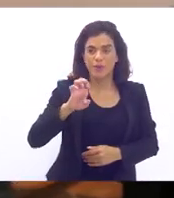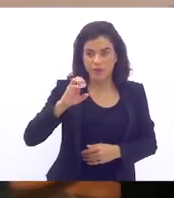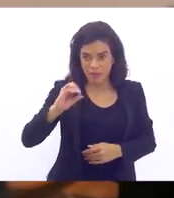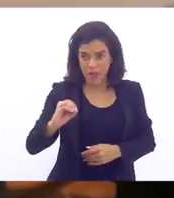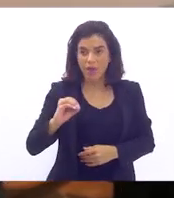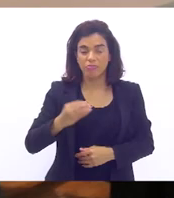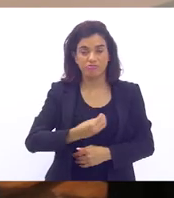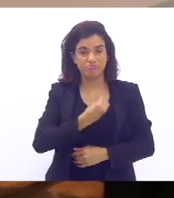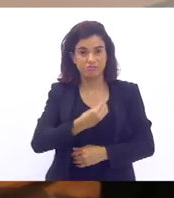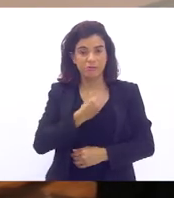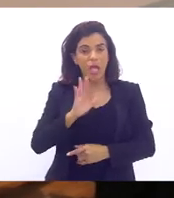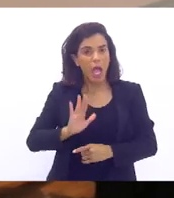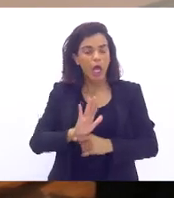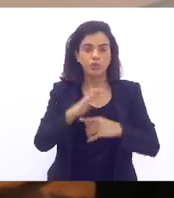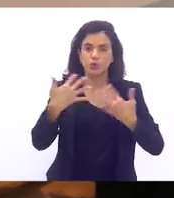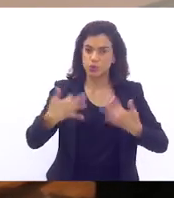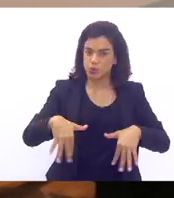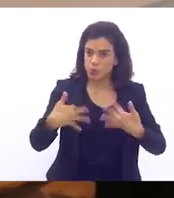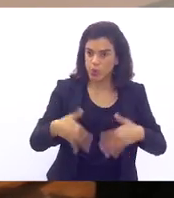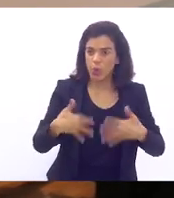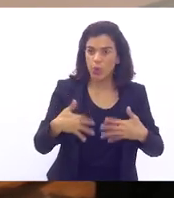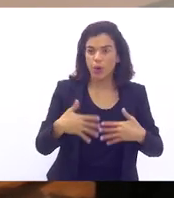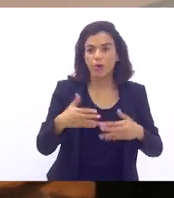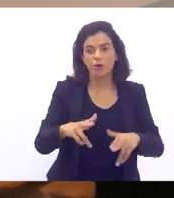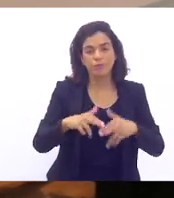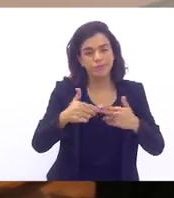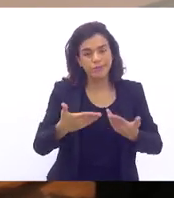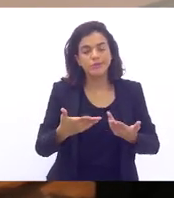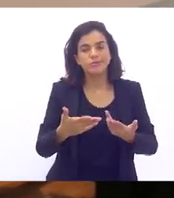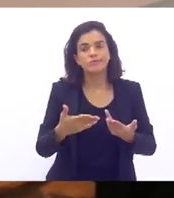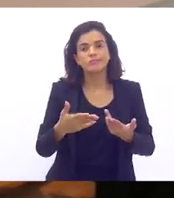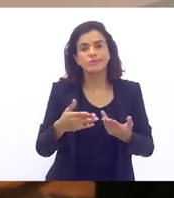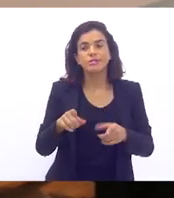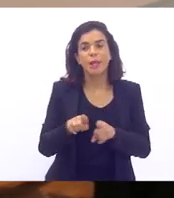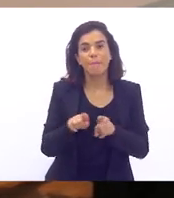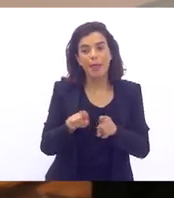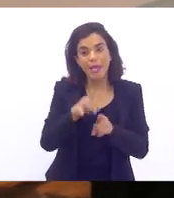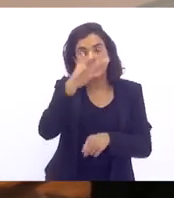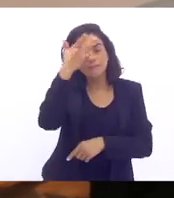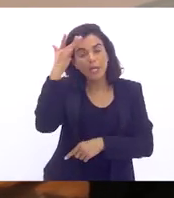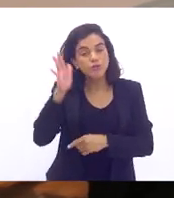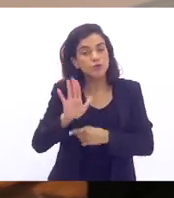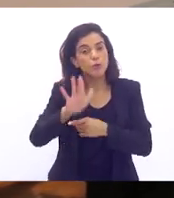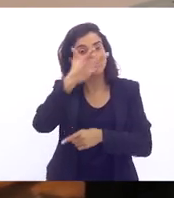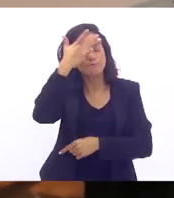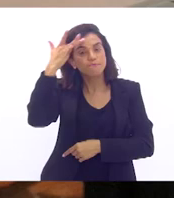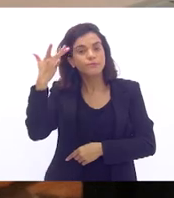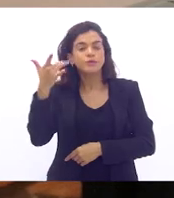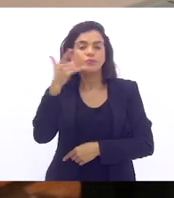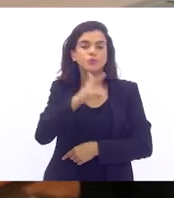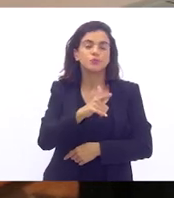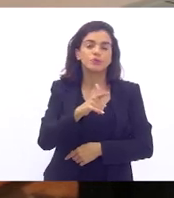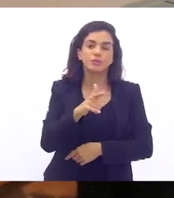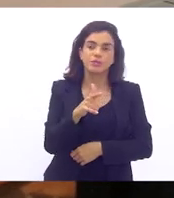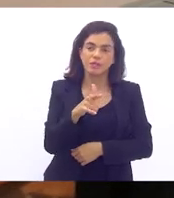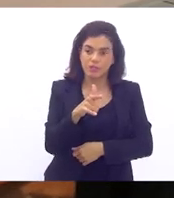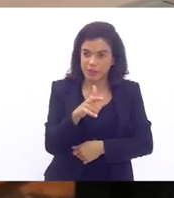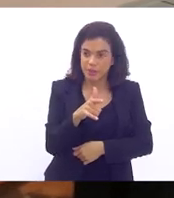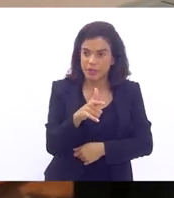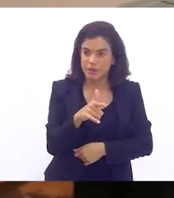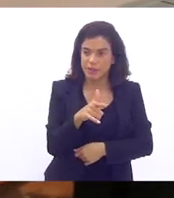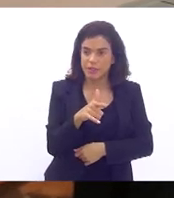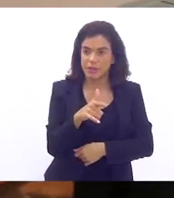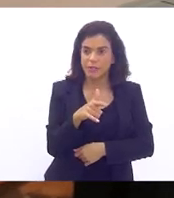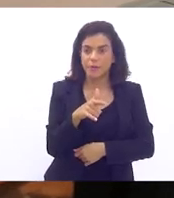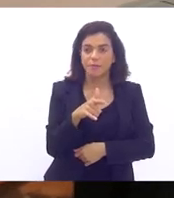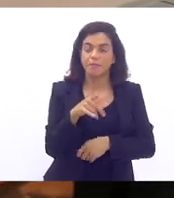que a gente fez que ajudou bastante em consequentemente até os pacientes terem acesso né porque a maioria E aí entra a